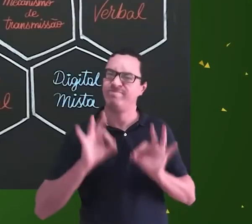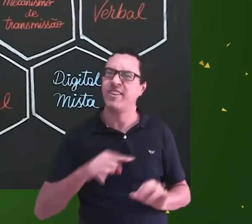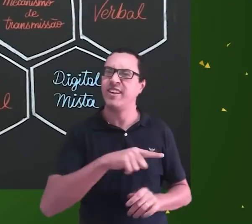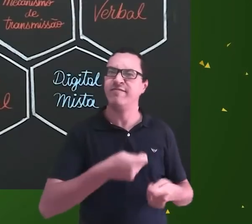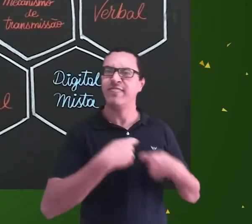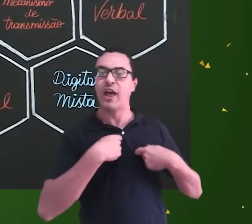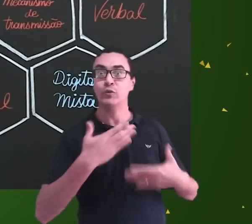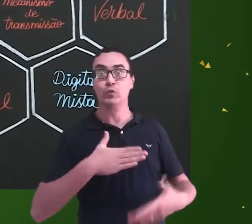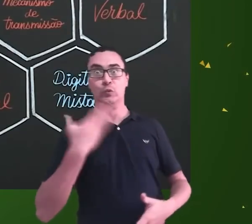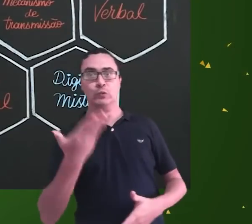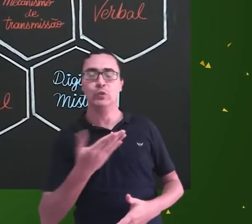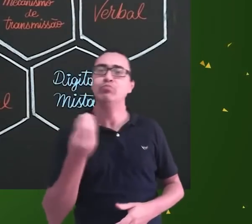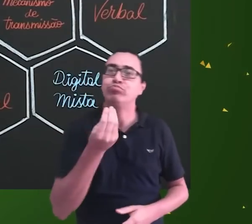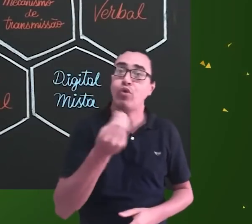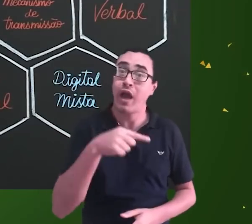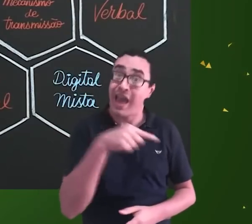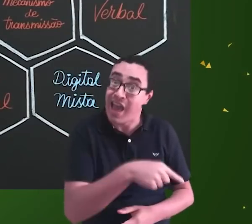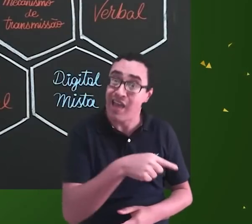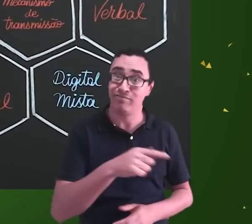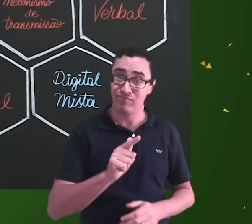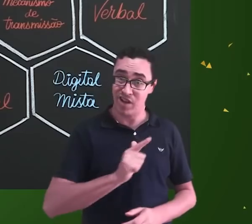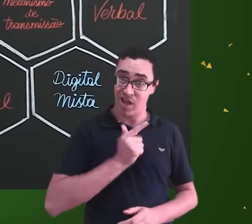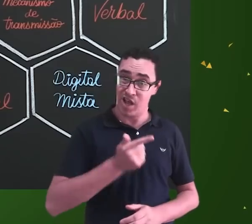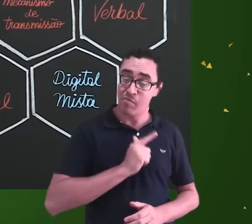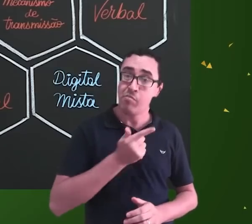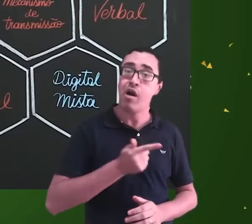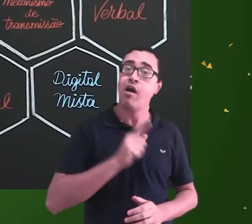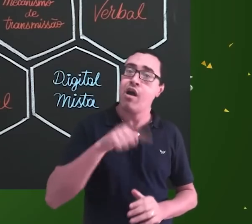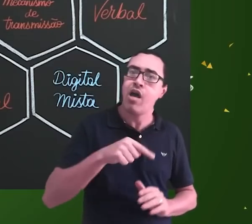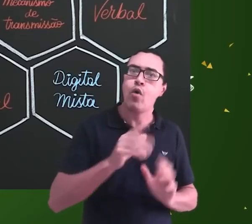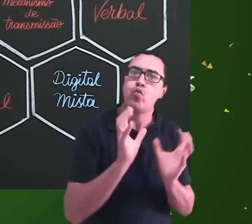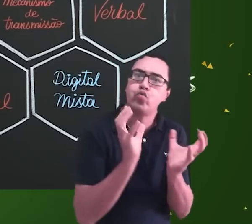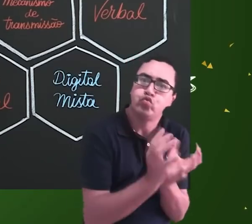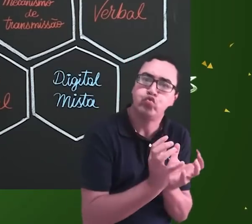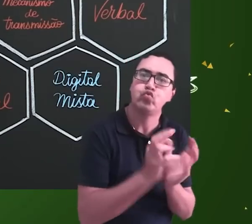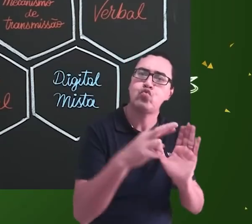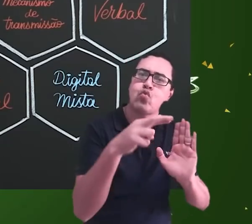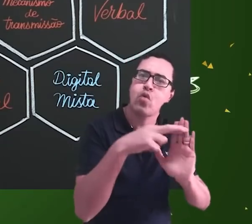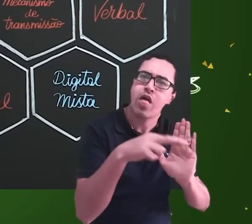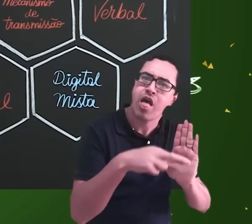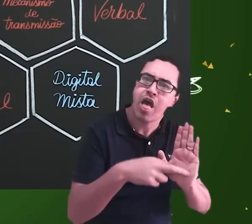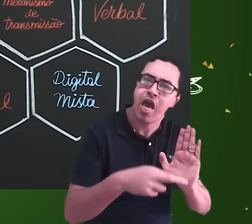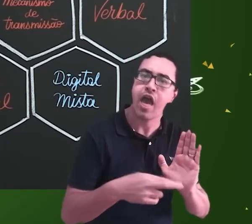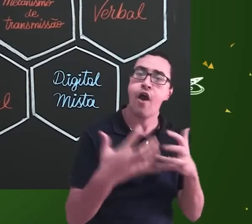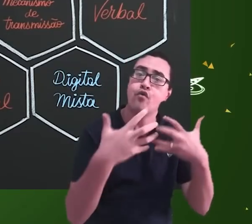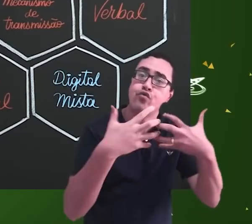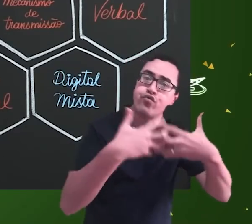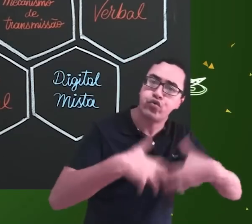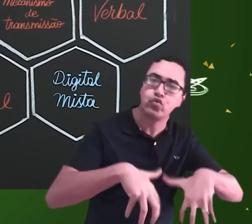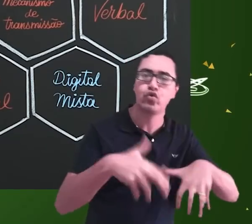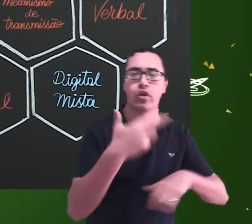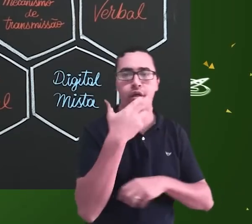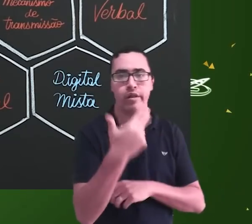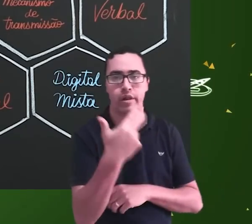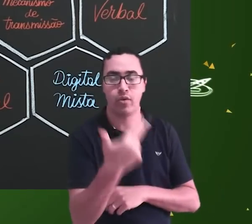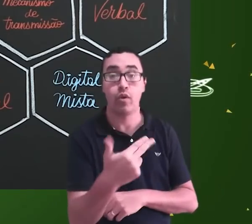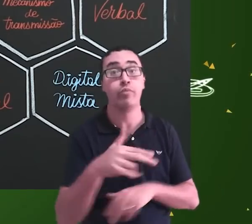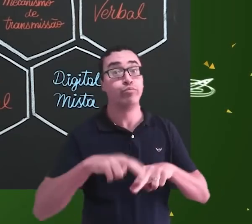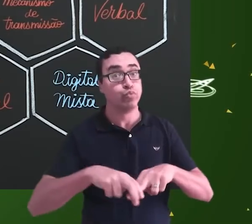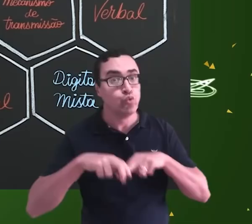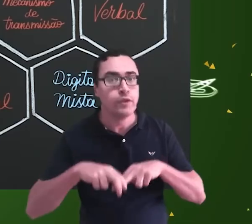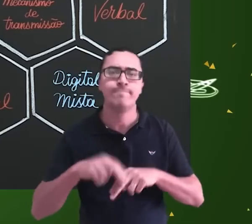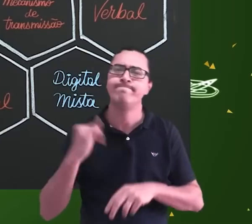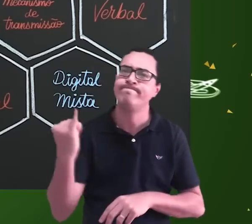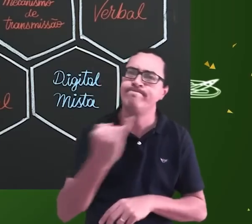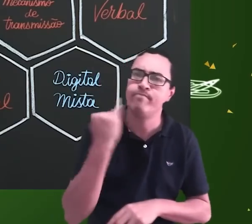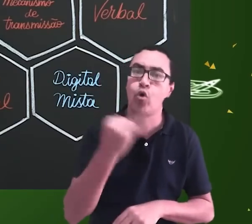tem a obrigação de contar com todo o conjunto de regras que rege o funcionamento de uma língua. Para isso, é muito